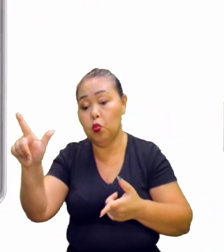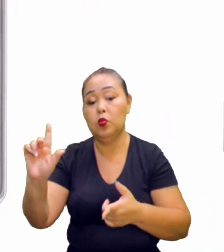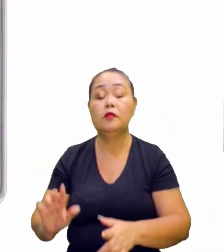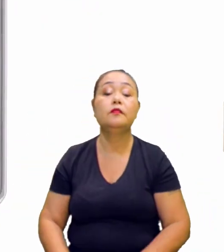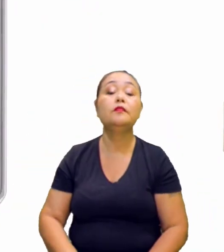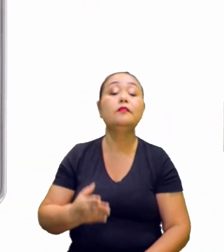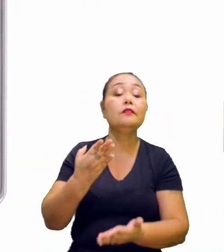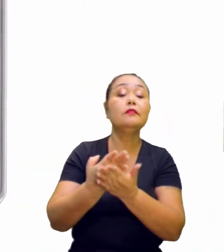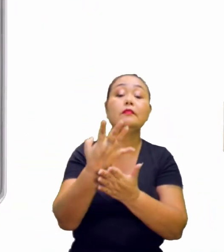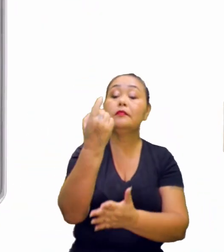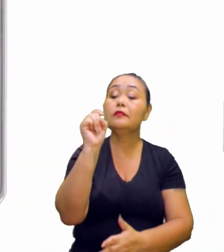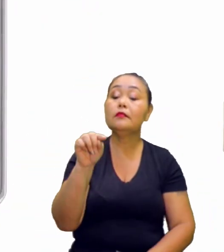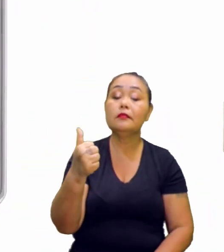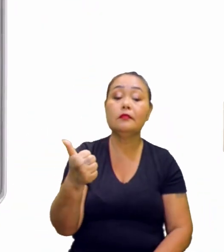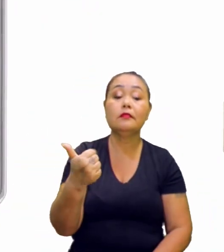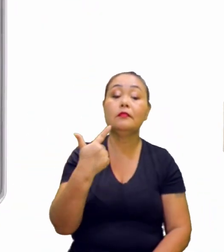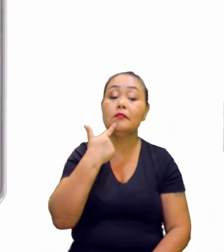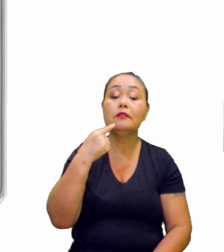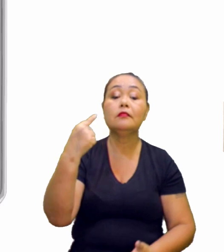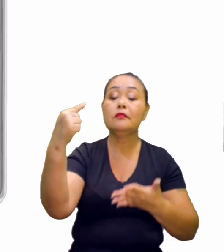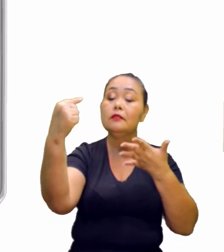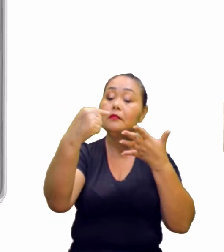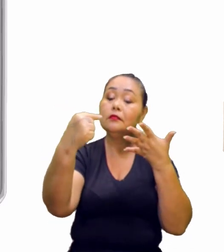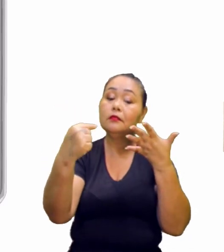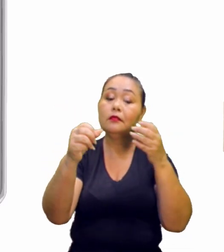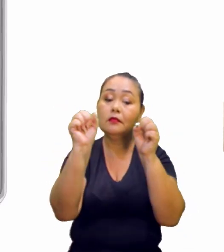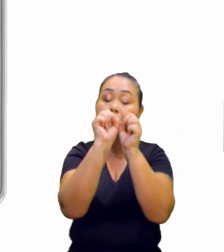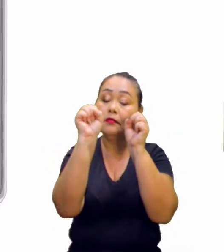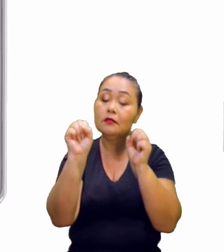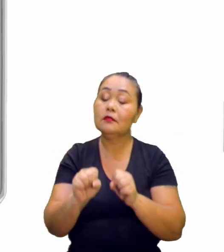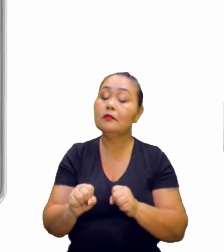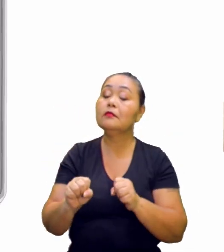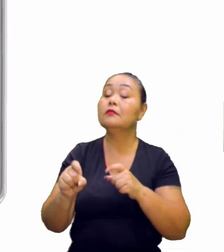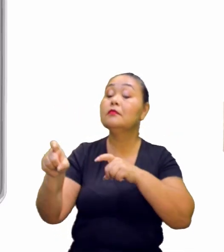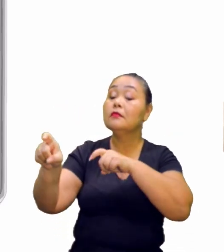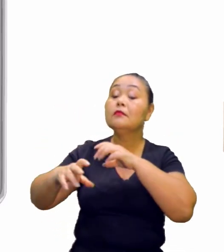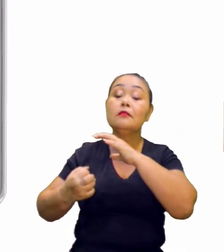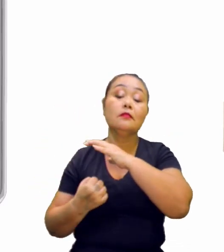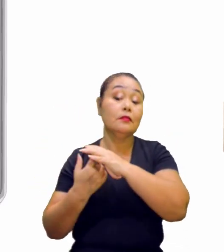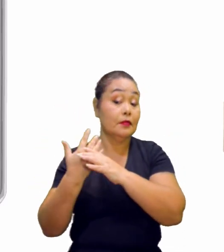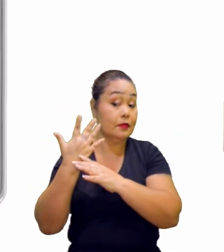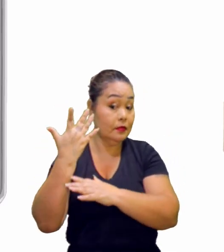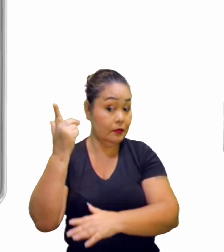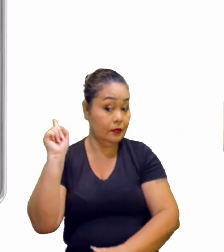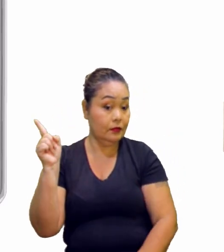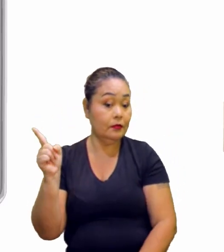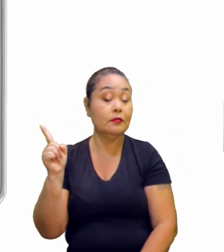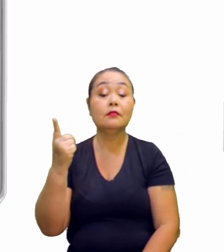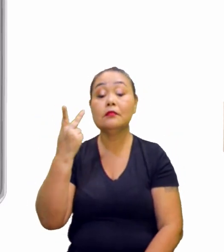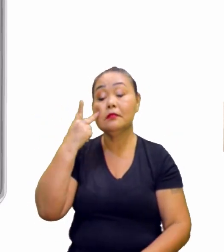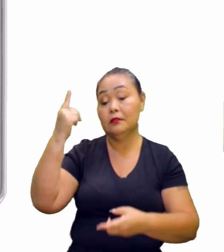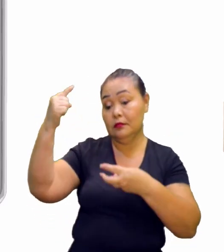Aula 4.1 falou sobre a classificação dos sistemas agroflorestais. E aí a gente viu os 3 aspectos